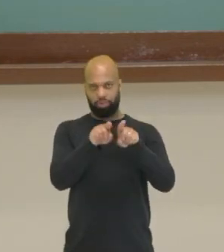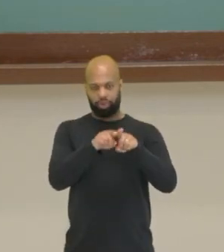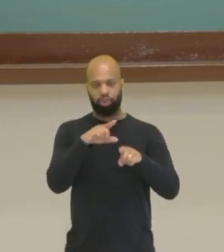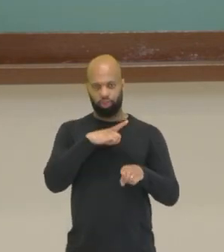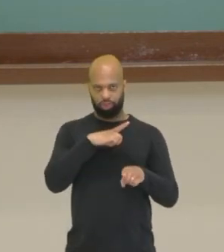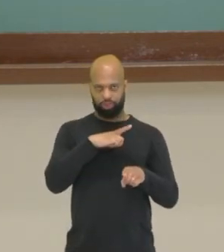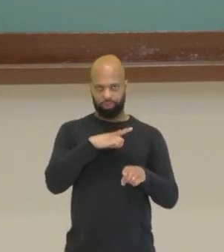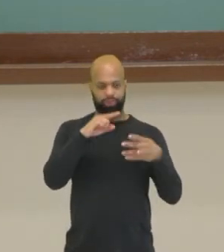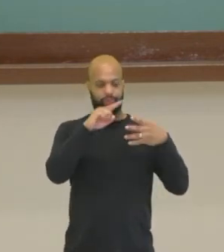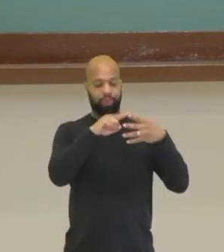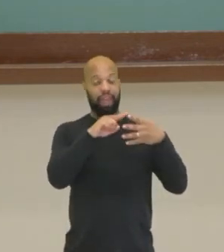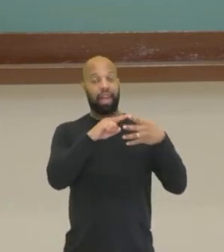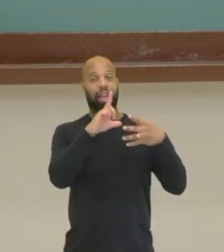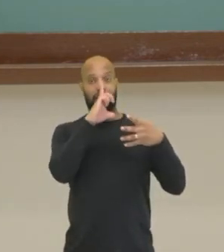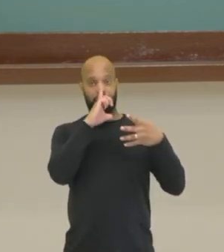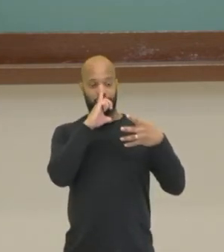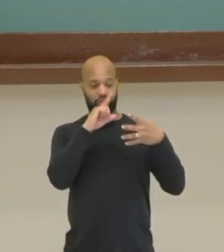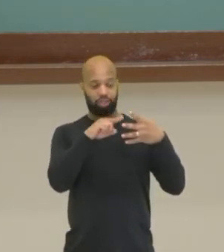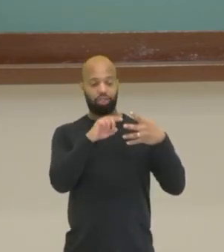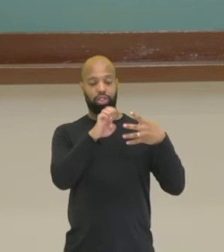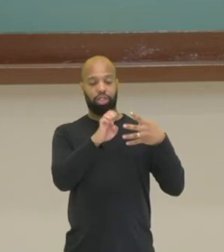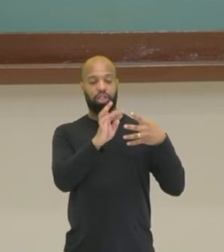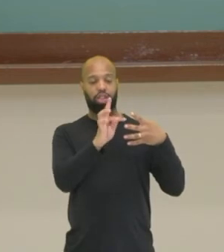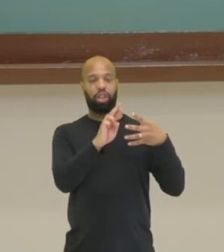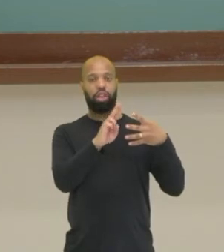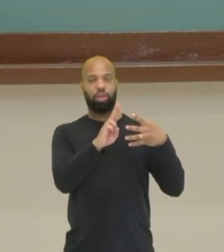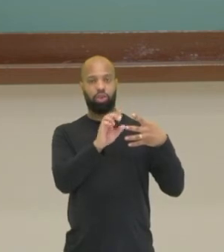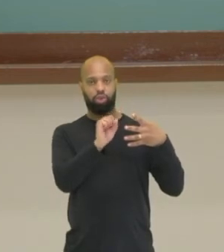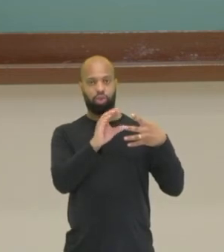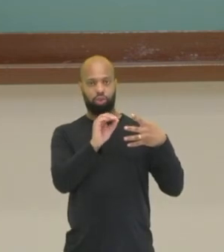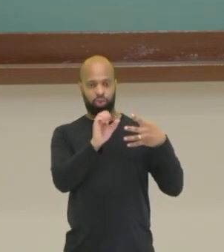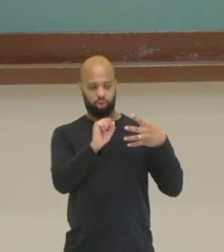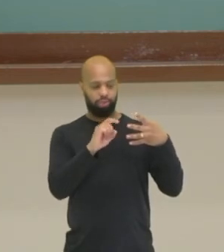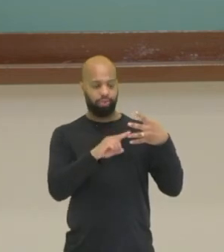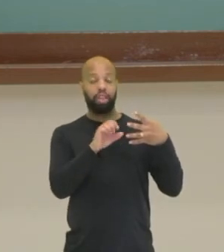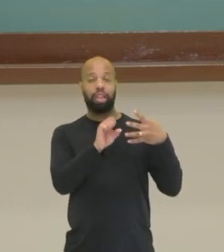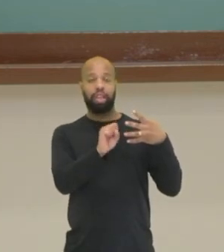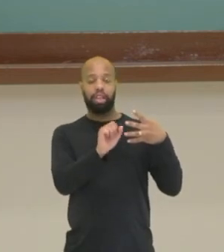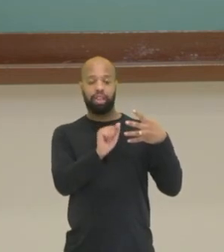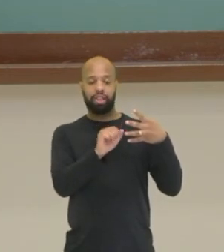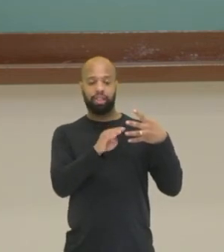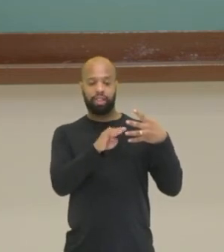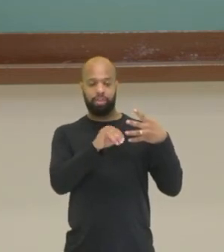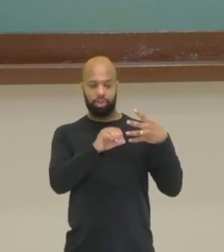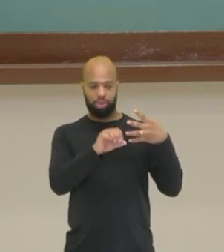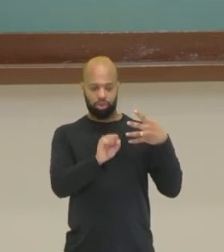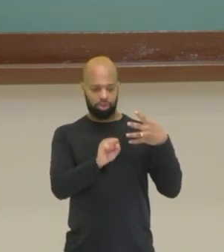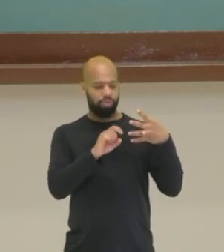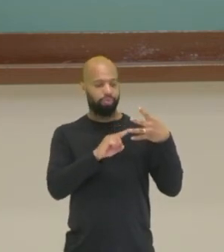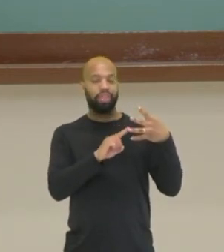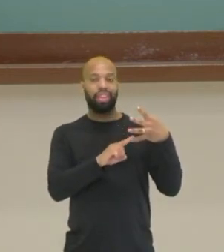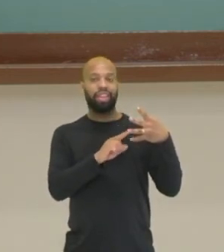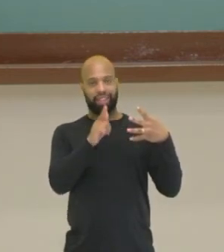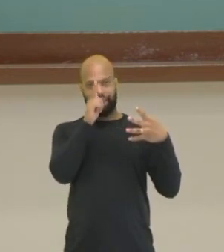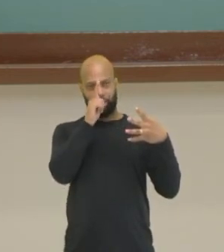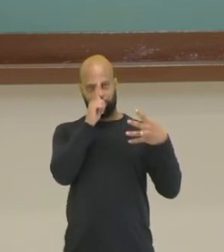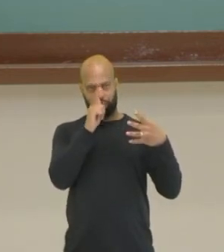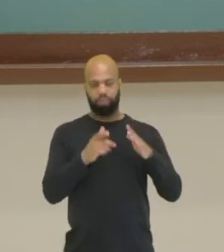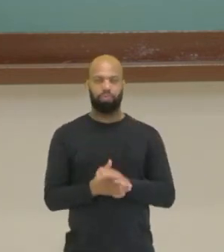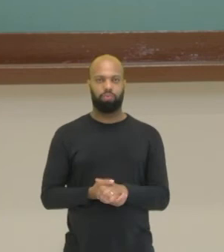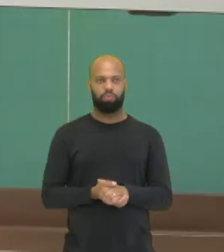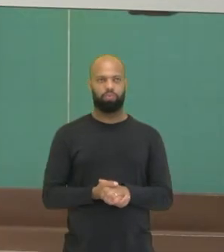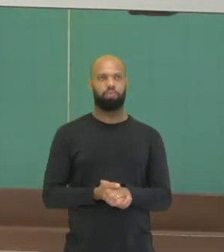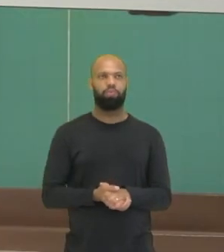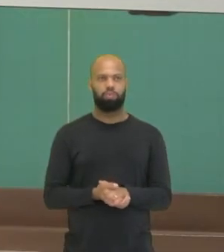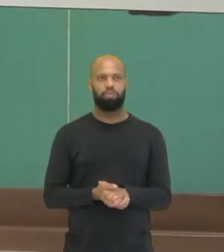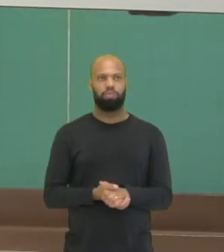primeiros reis, ou melhor, os reis etruscos, trazem uma série de modernidades para a cidade de Roma.